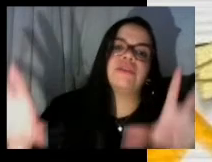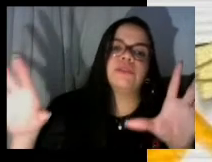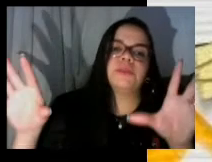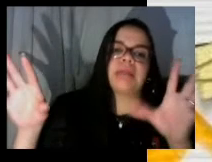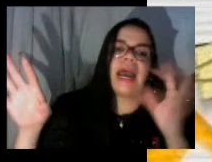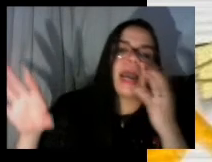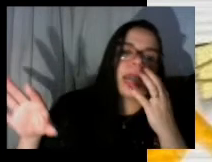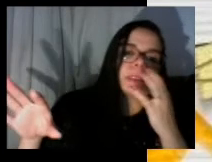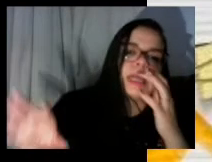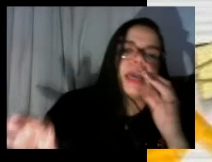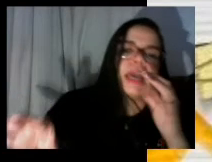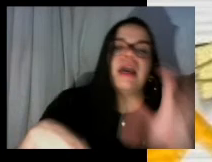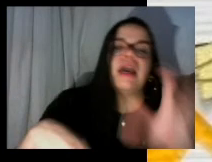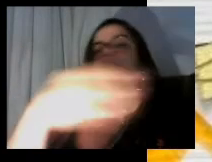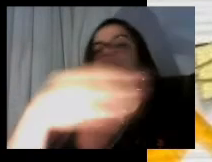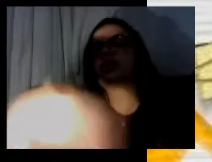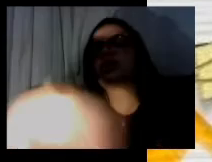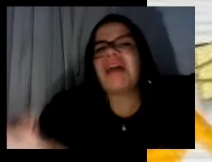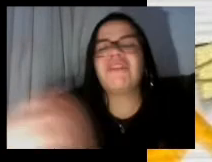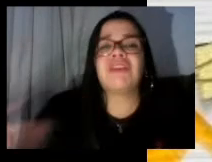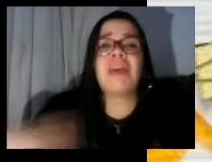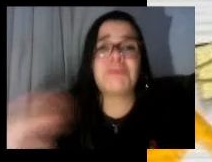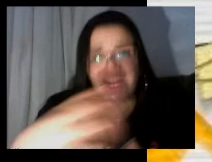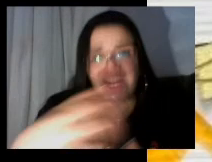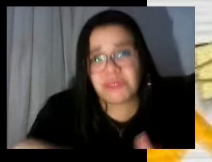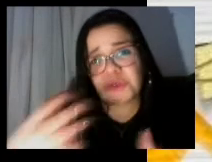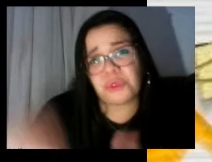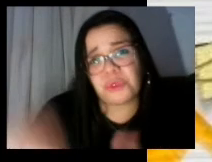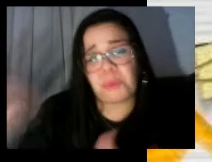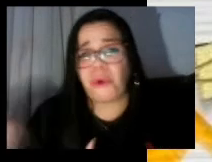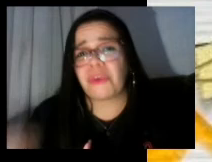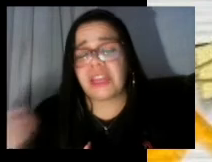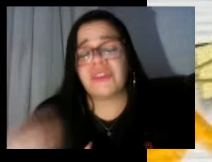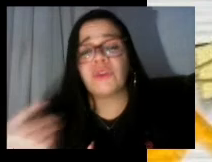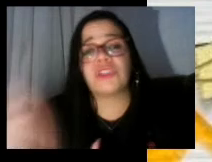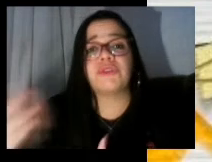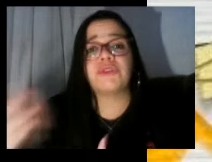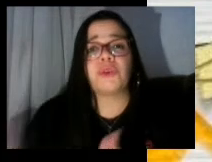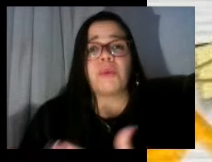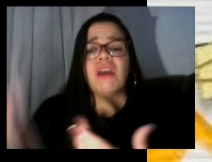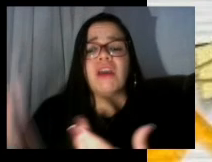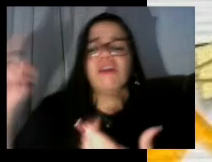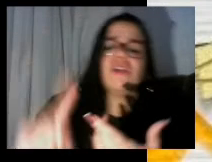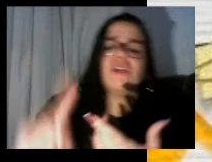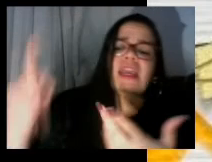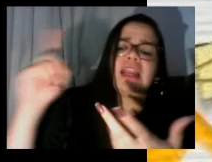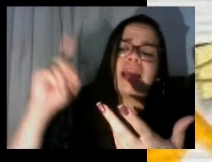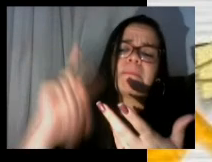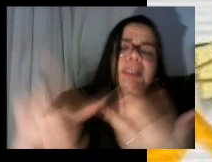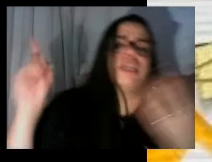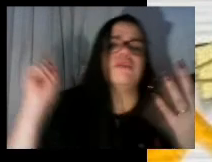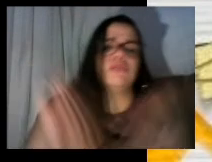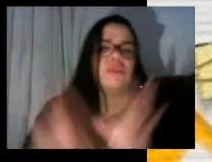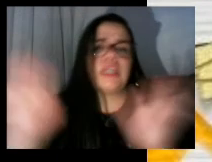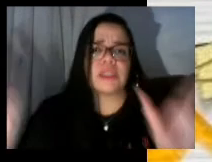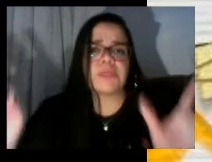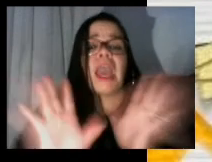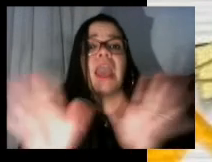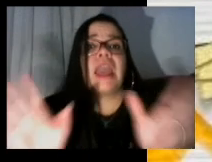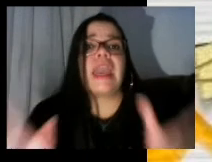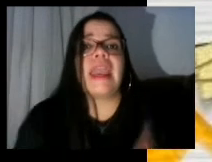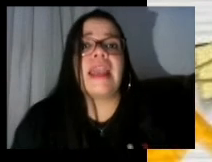sobrava nos pratos, né? Que sobrava as partes mesmo do porco que eles não gostavam de comer, orelha, rabinho, tudo